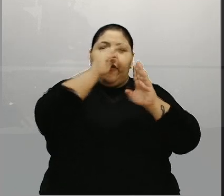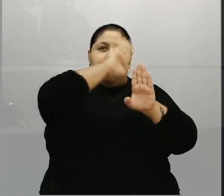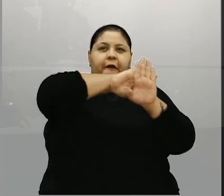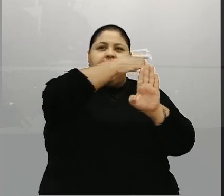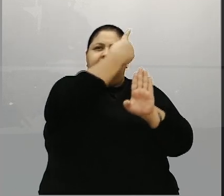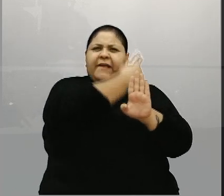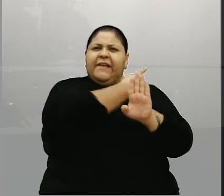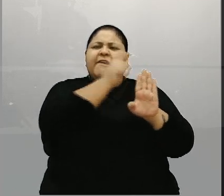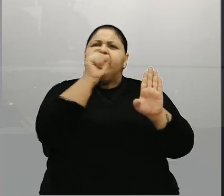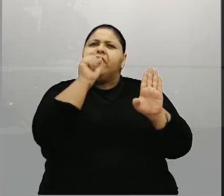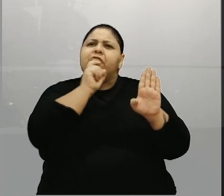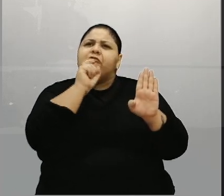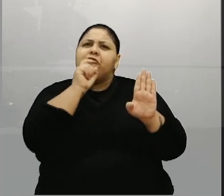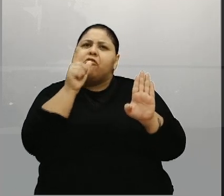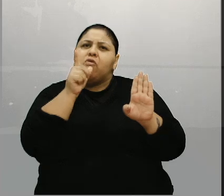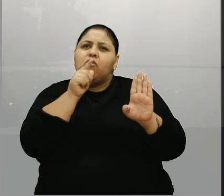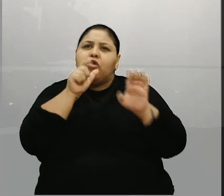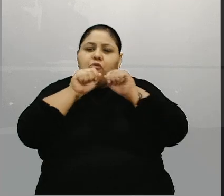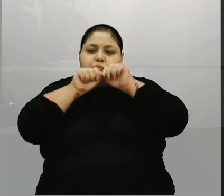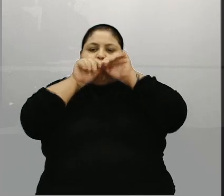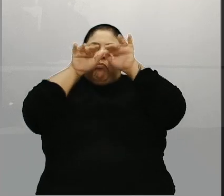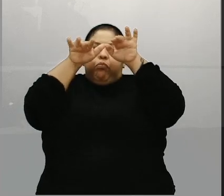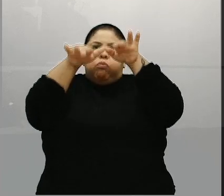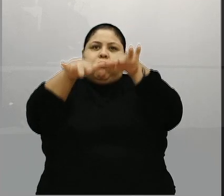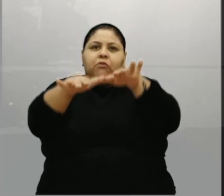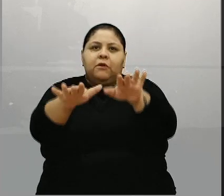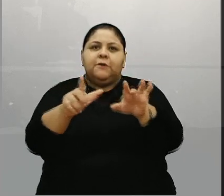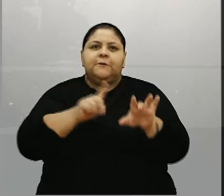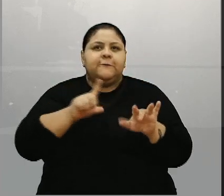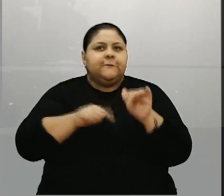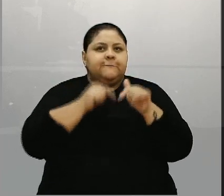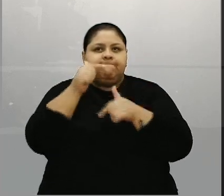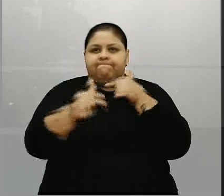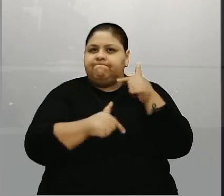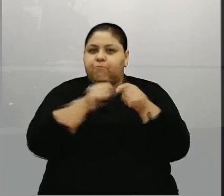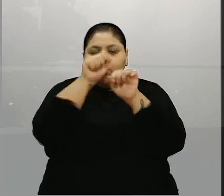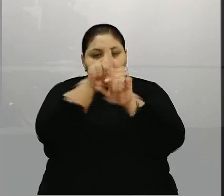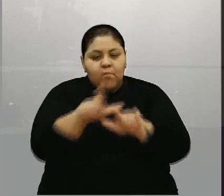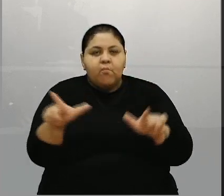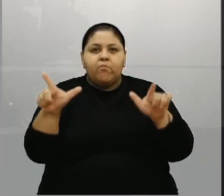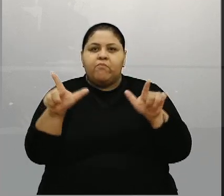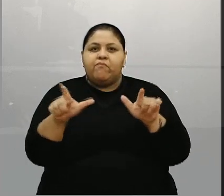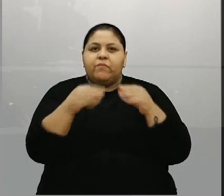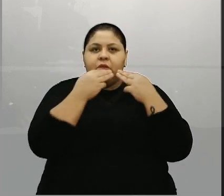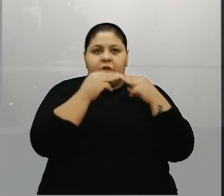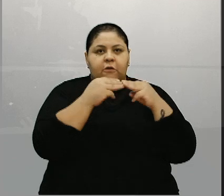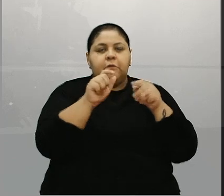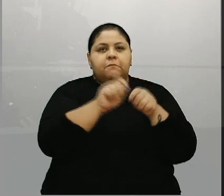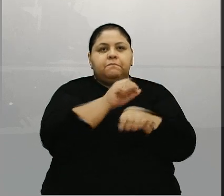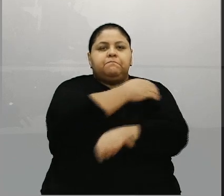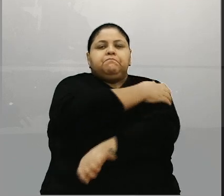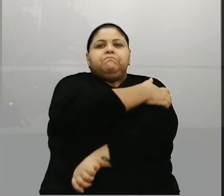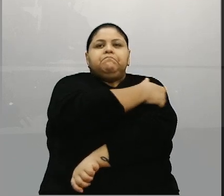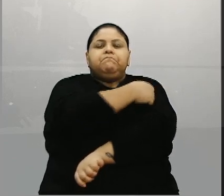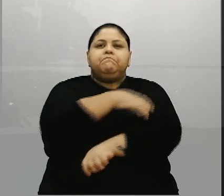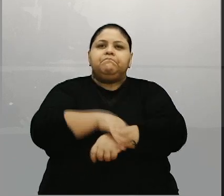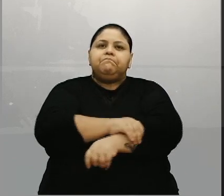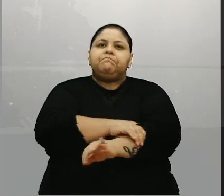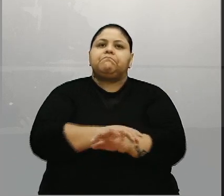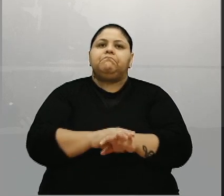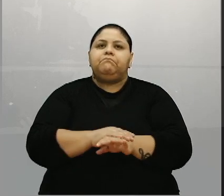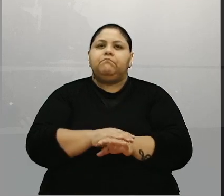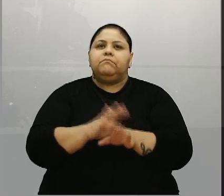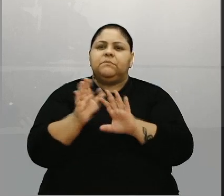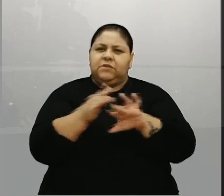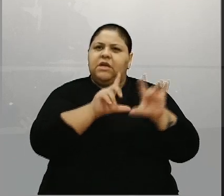da imagem, o rio acabou passando em cima. Então tem todo esse trabalho da dragagem que esse maquinário está fazendo. Então, pode ir